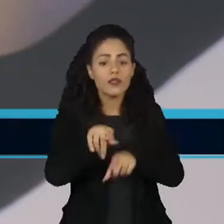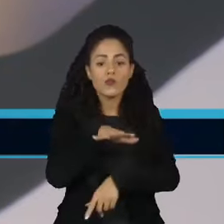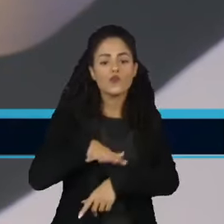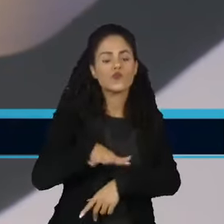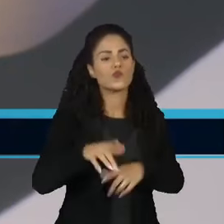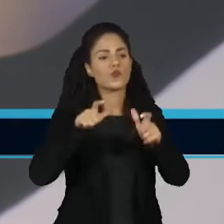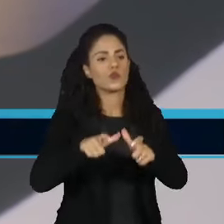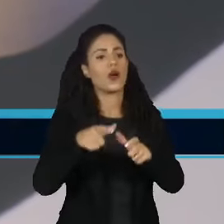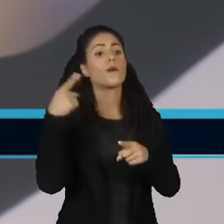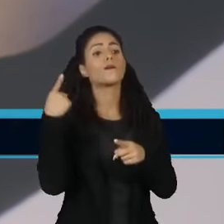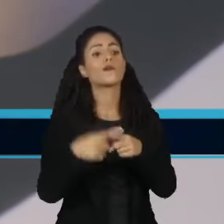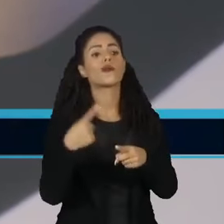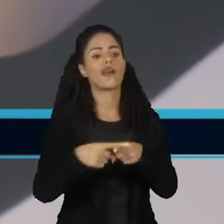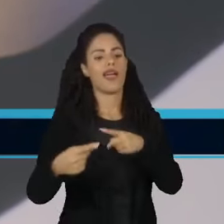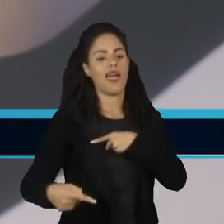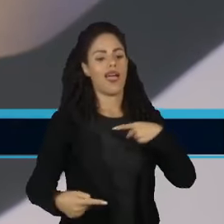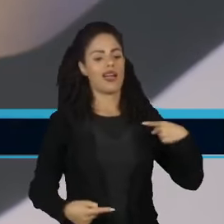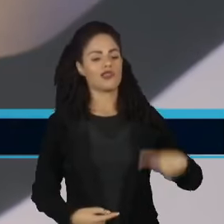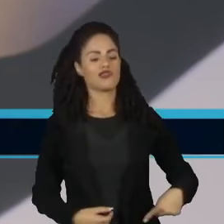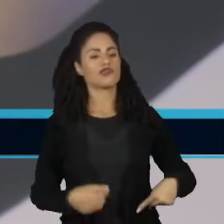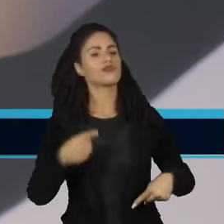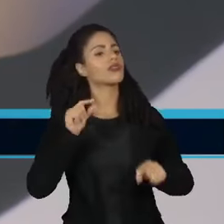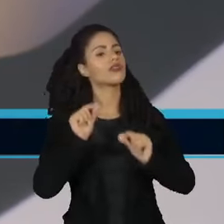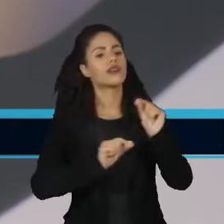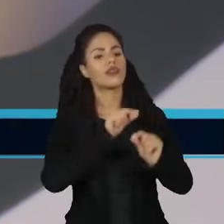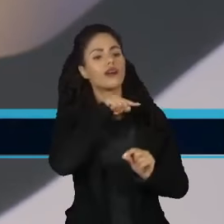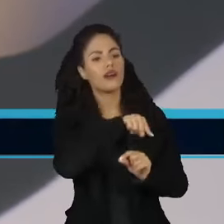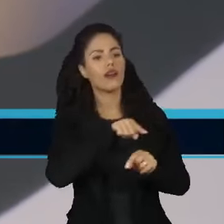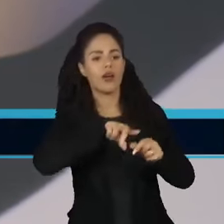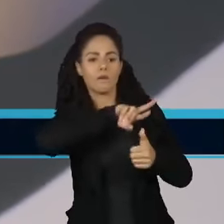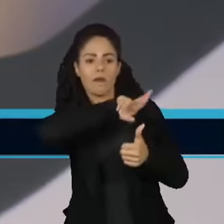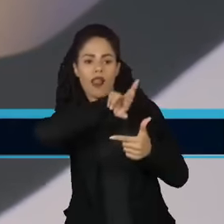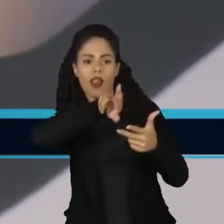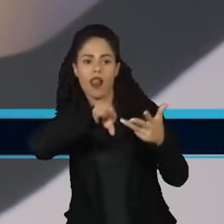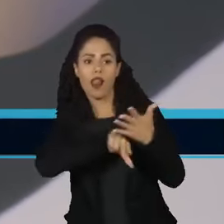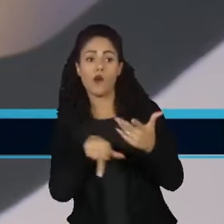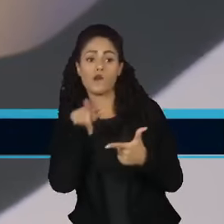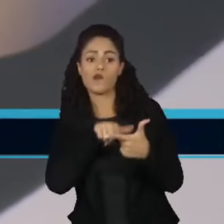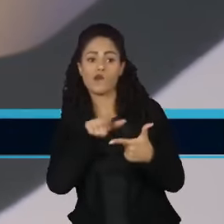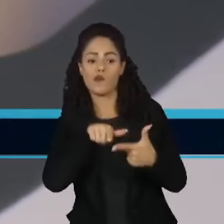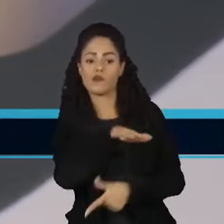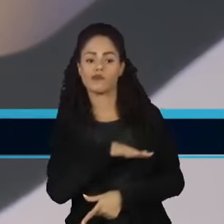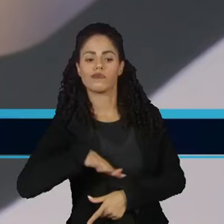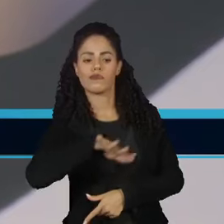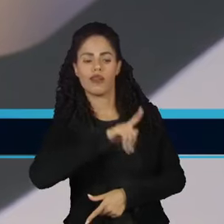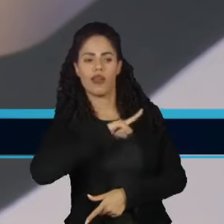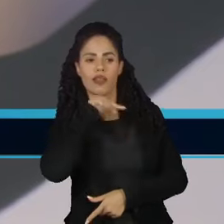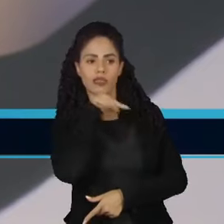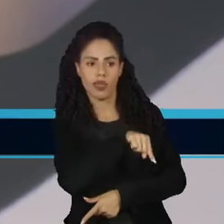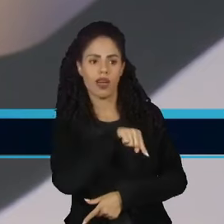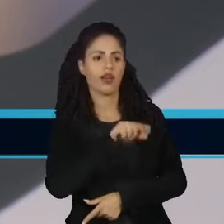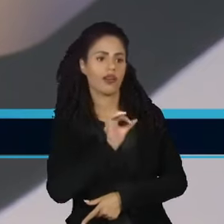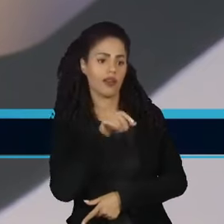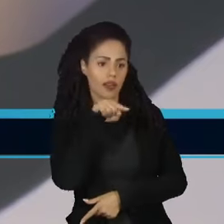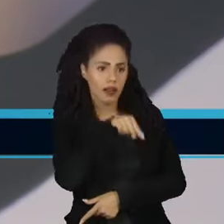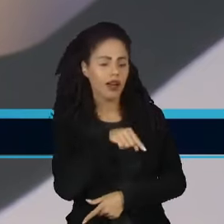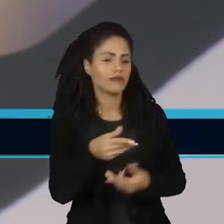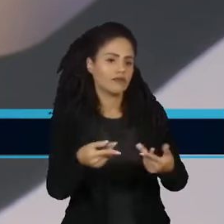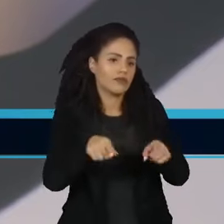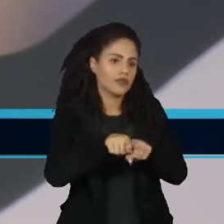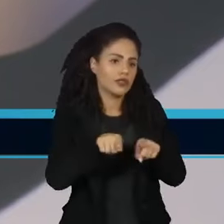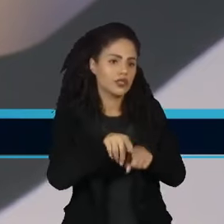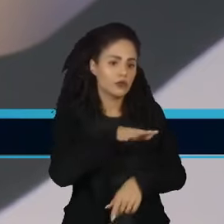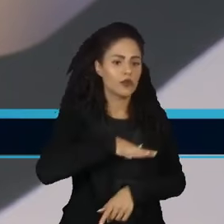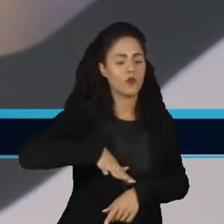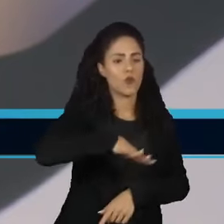ambiente, porque a China, de fato, tem encontrado uma série de problemas naquela região, particularmente no chamado Mar